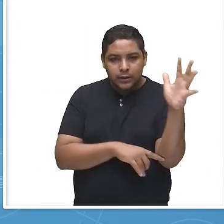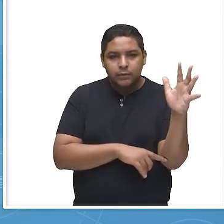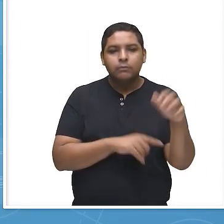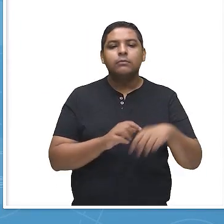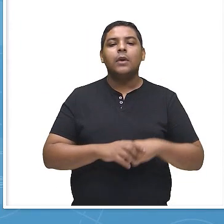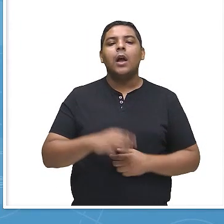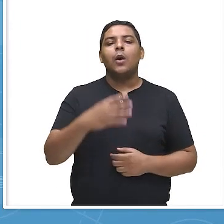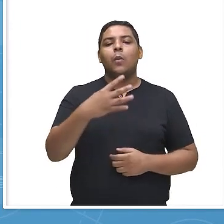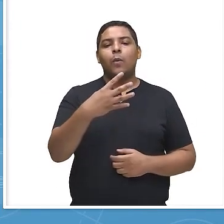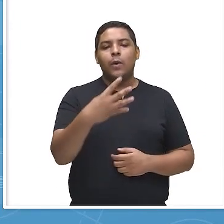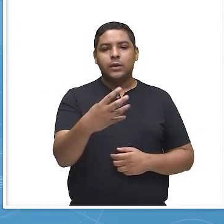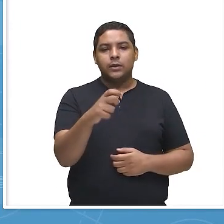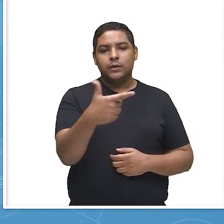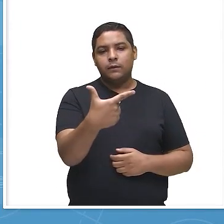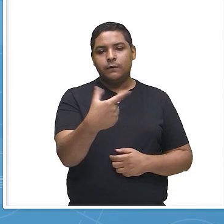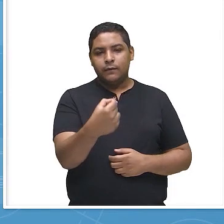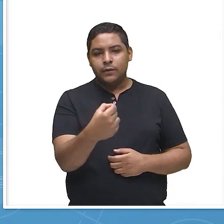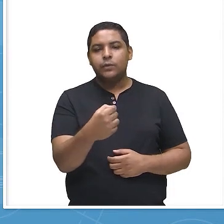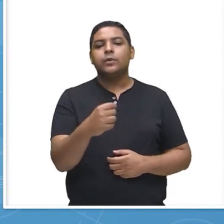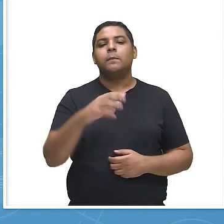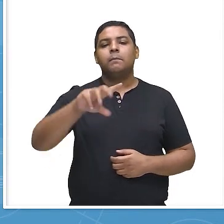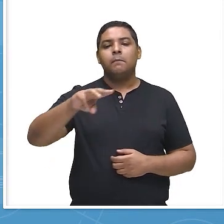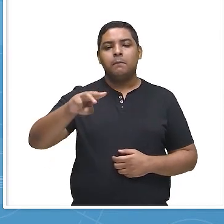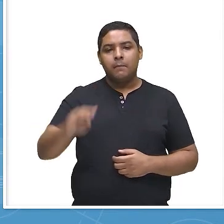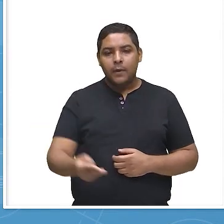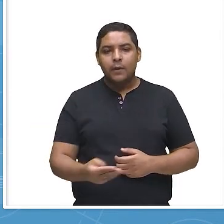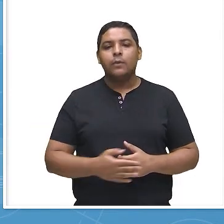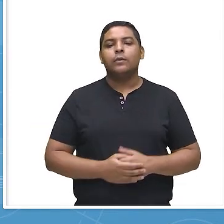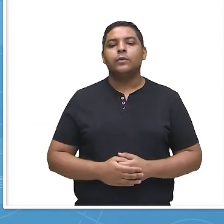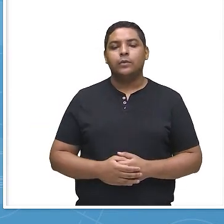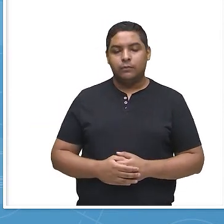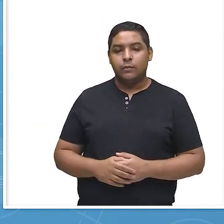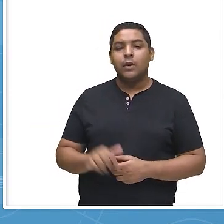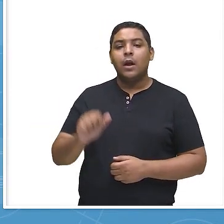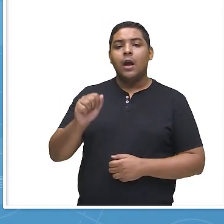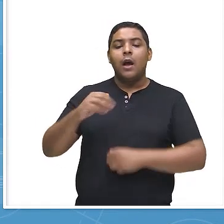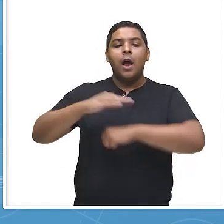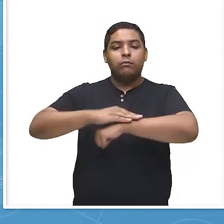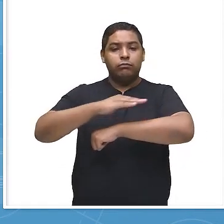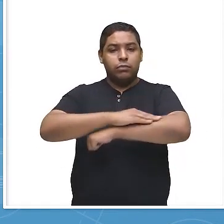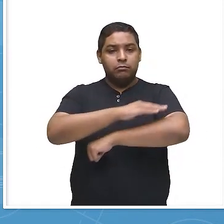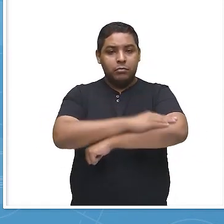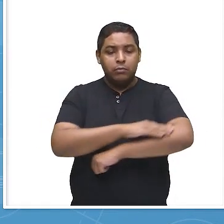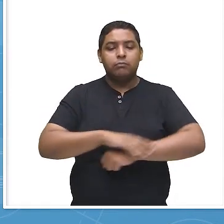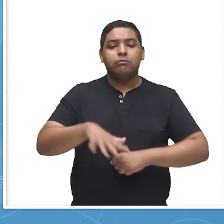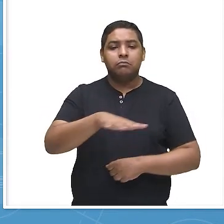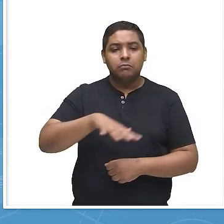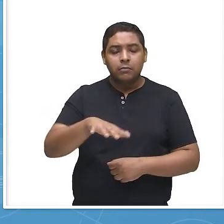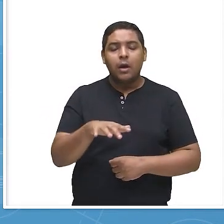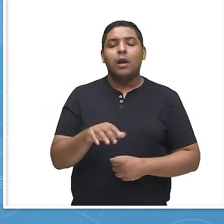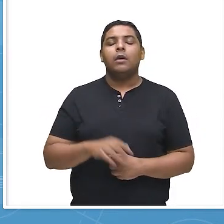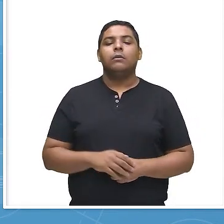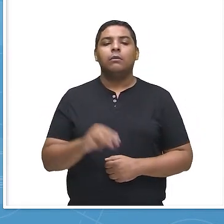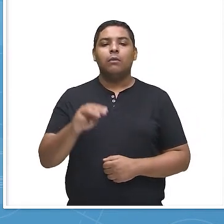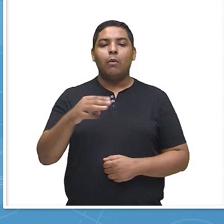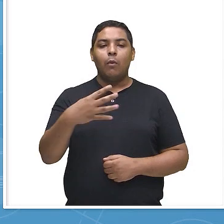420 milhões. Anfíbios, 400 milhões.